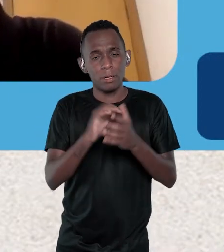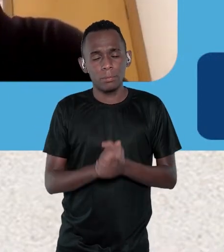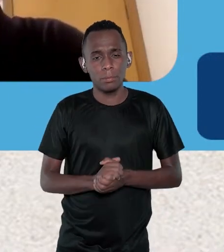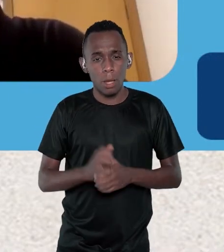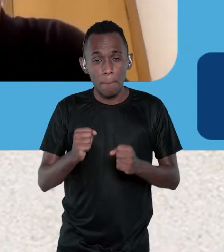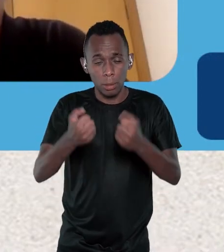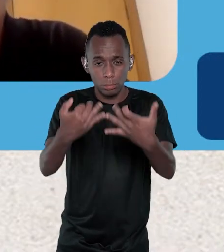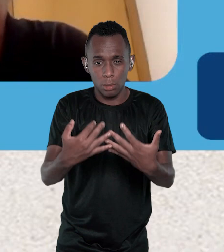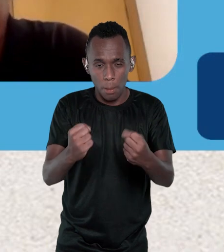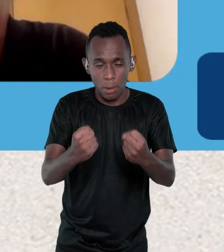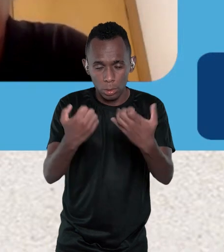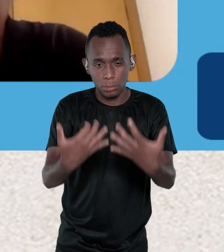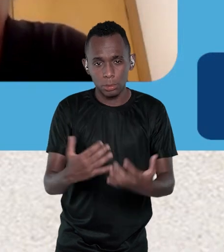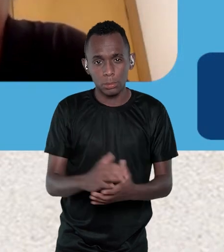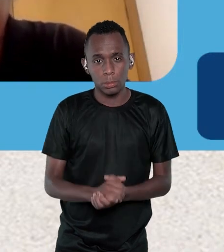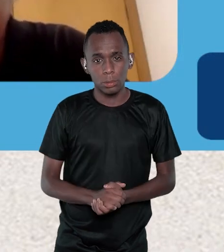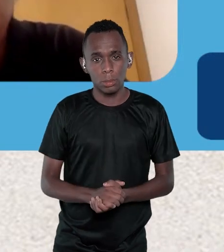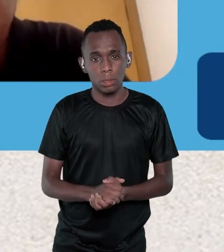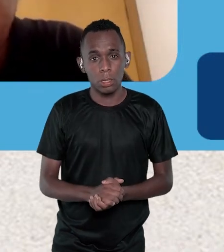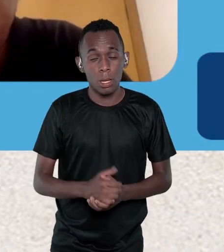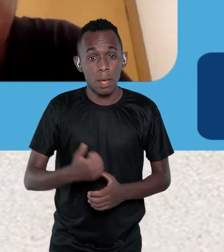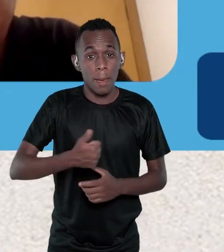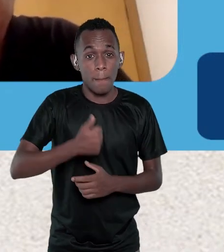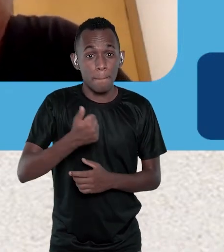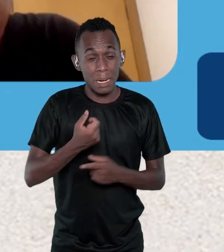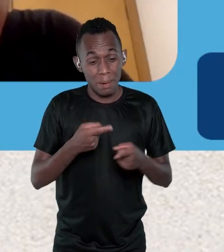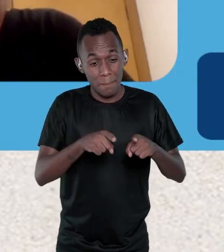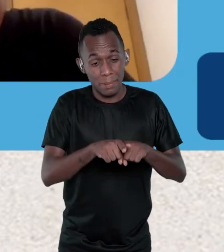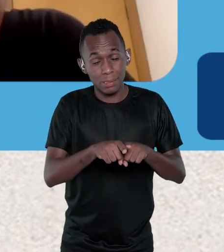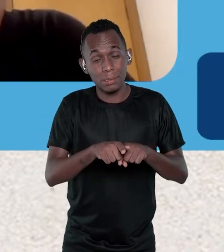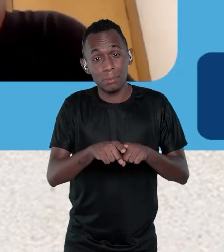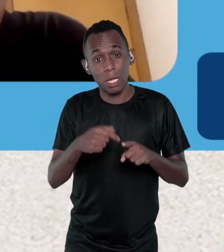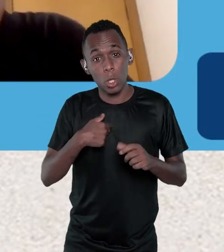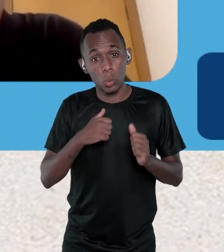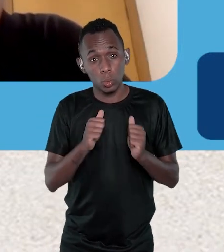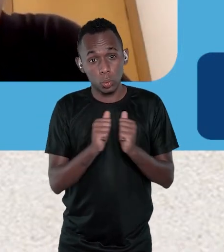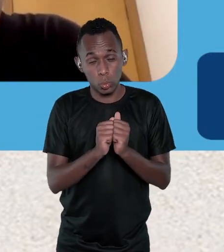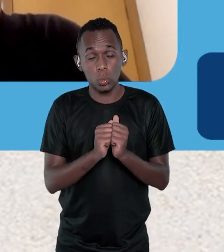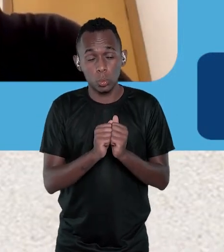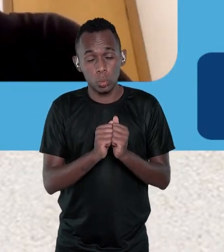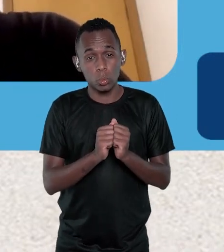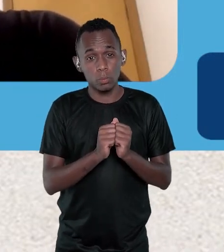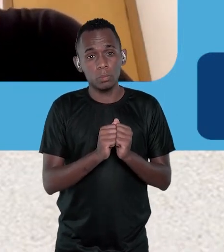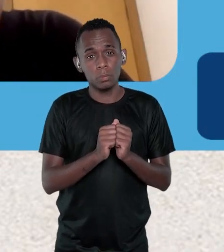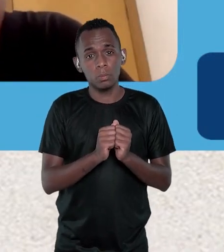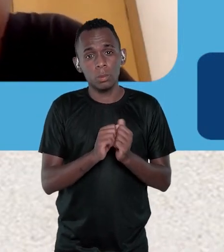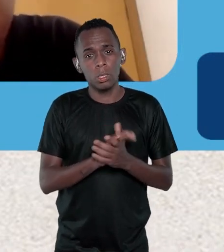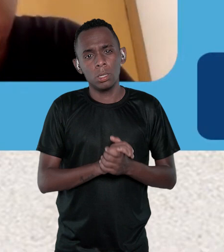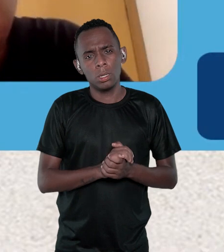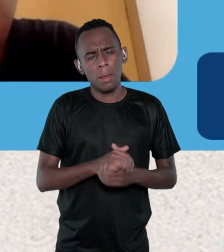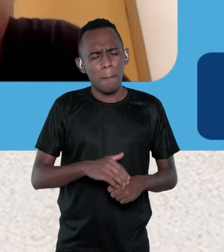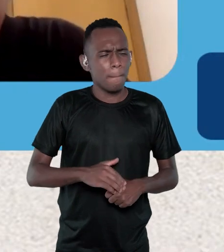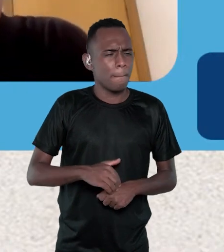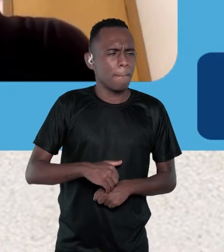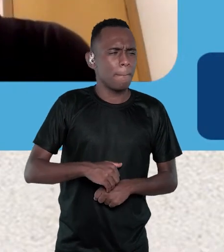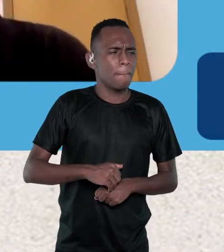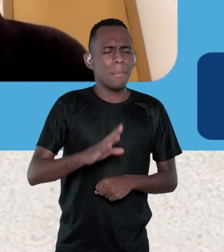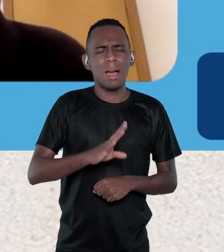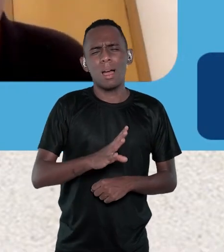Uhum. E é isso que eu... Pode falar, pode terminar essa parceria. A primeira que eu fiz com ele é a música